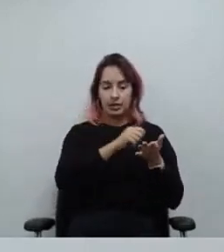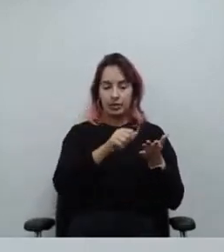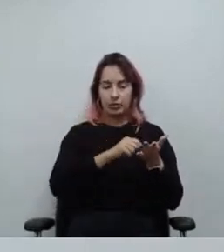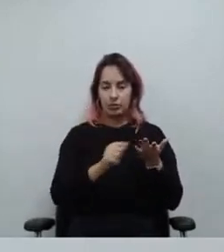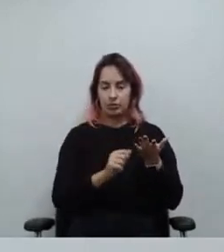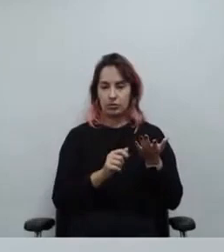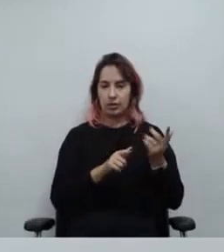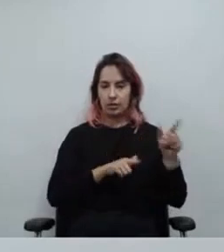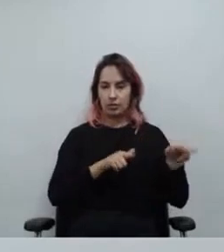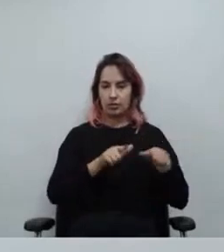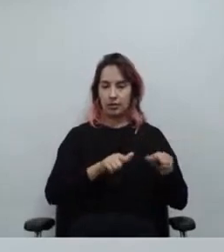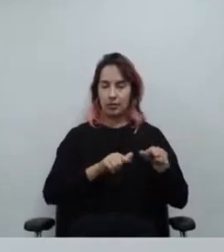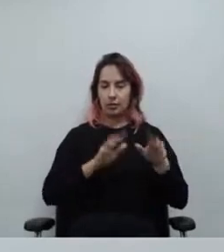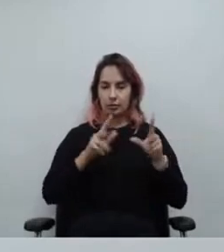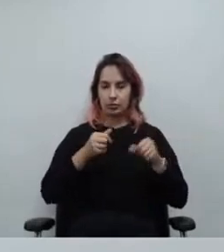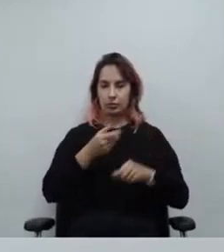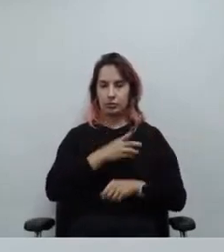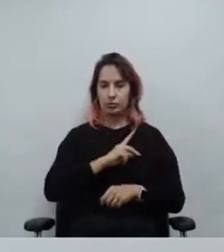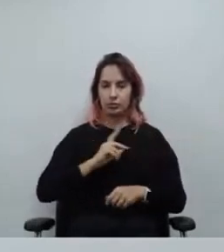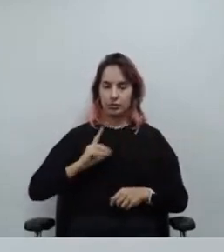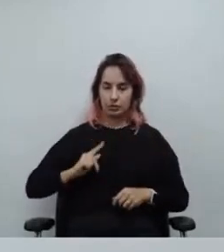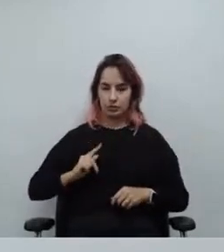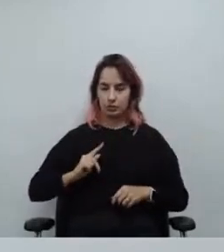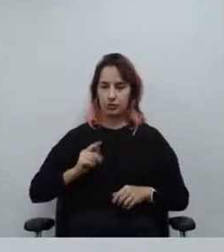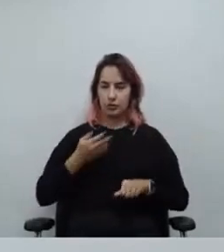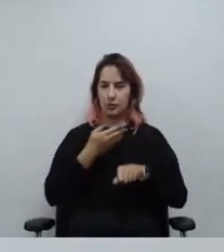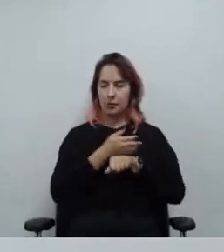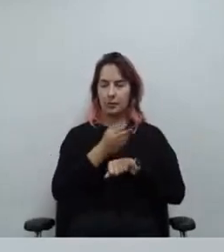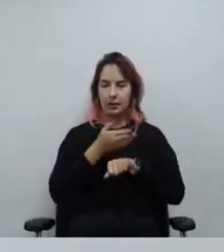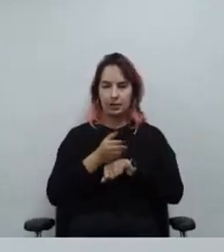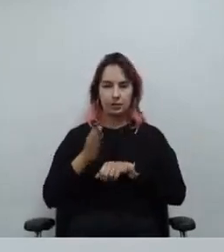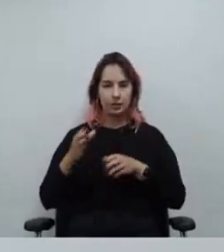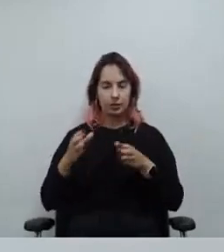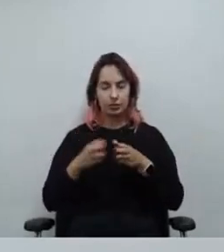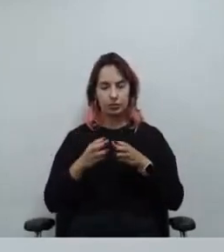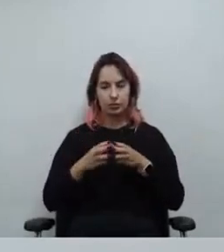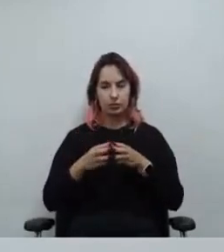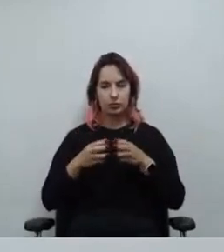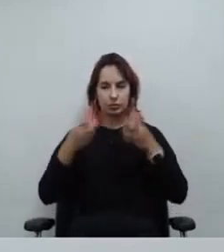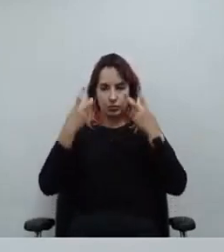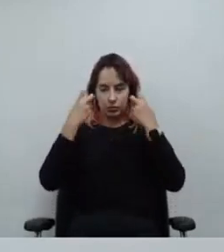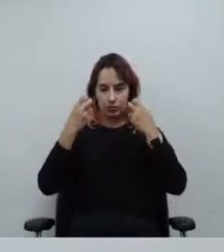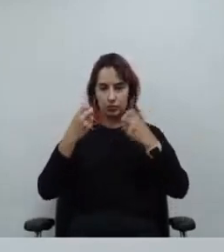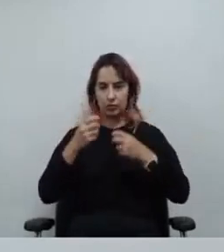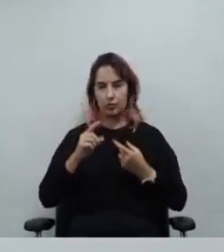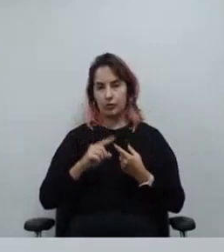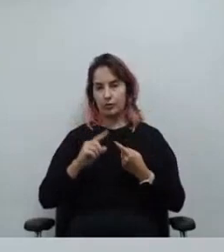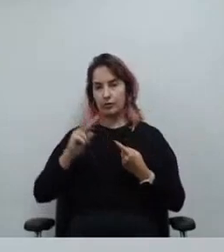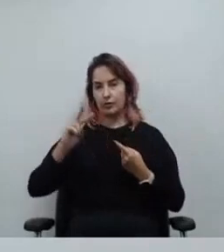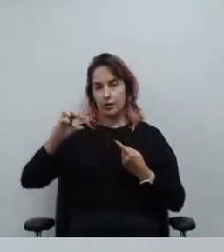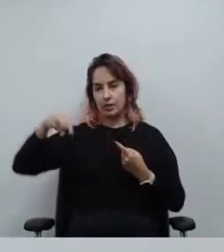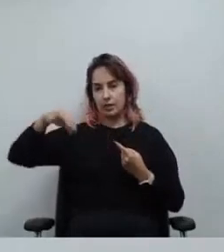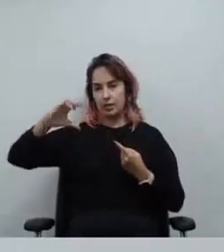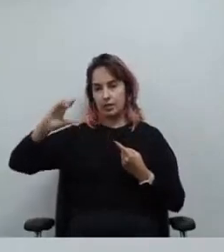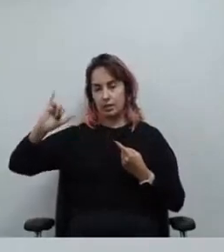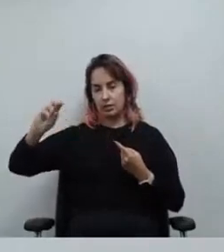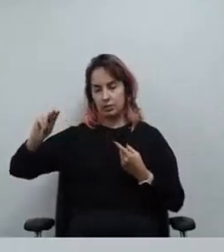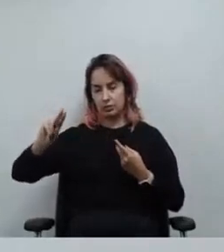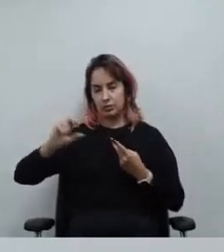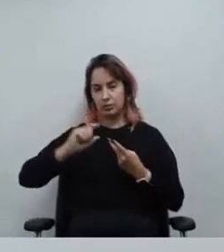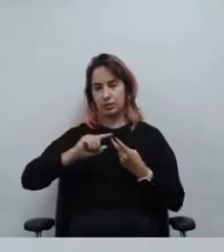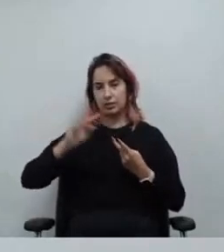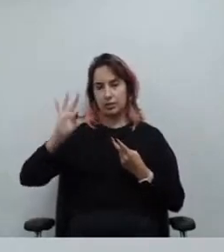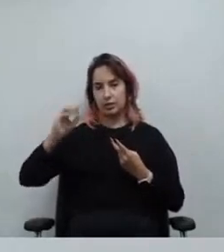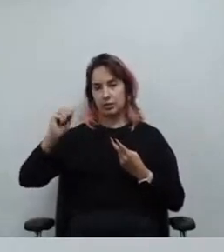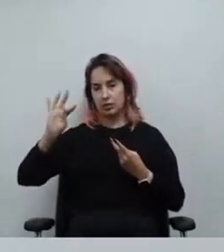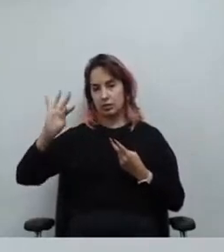dos defensores e defensoras públicas que participaram das comissões de heteroidentificação, Vinícius Conceição Silva Silva, Tatiana